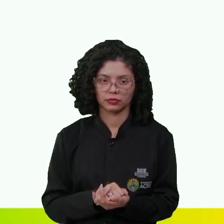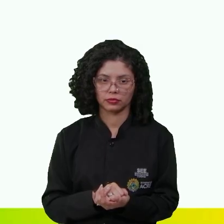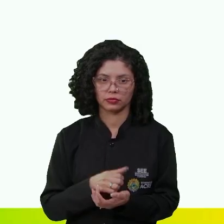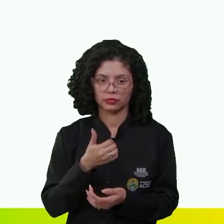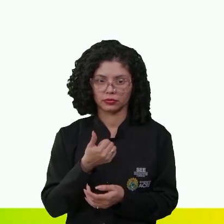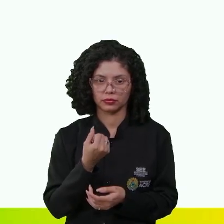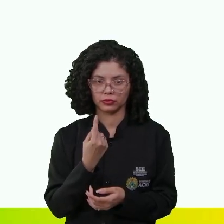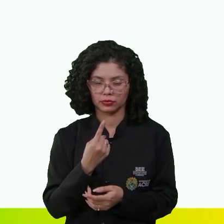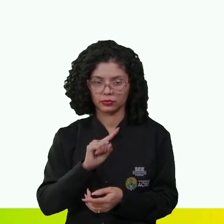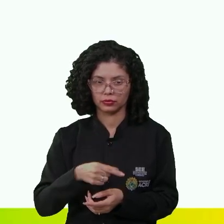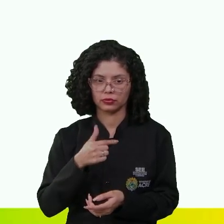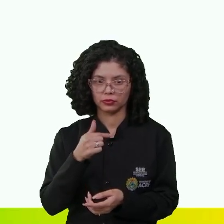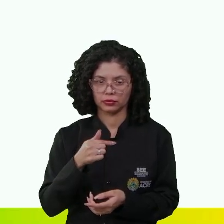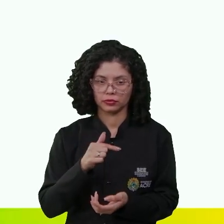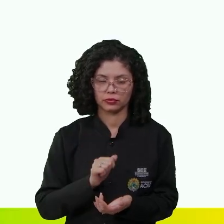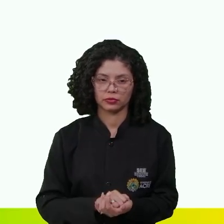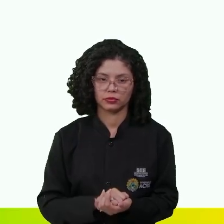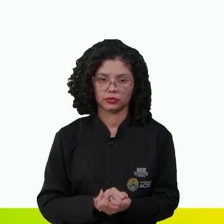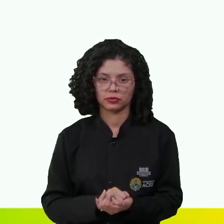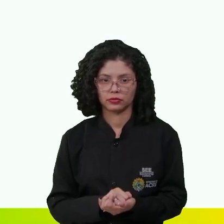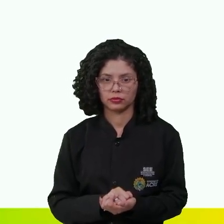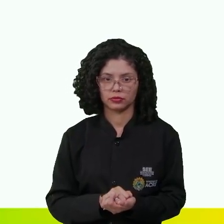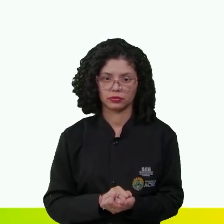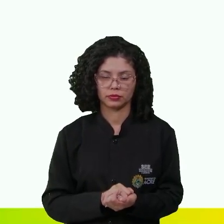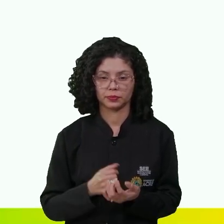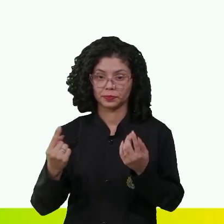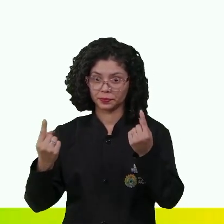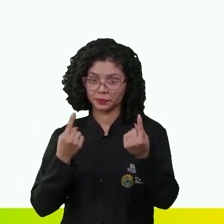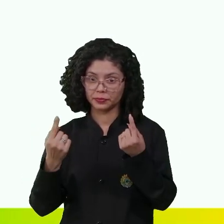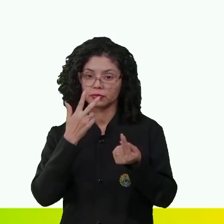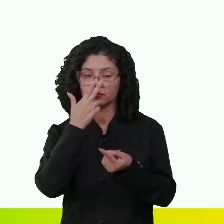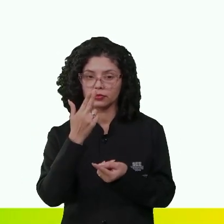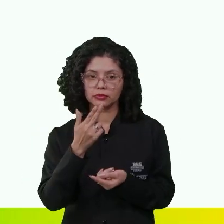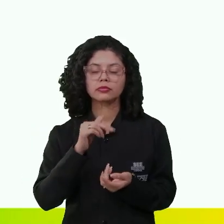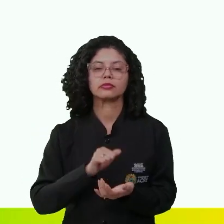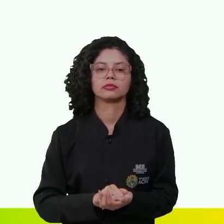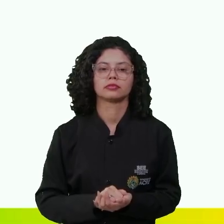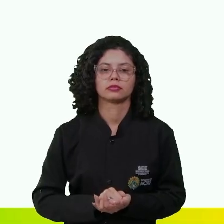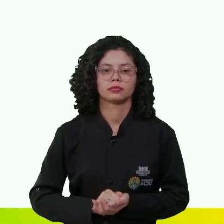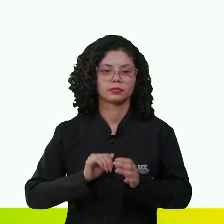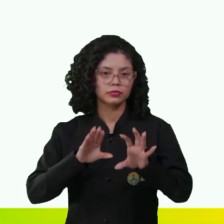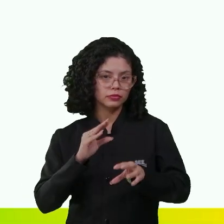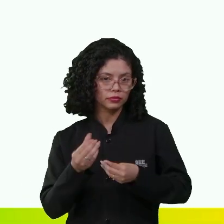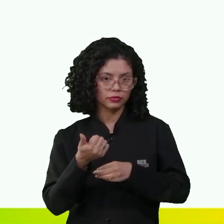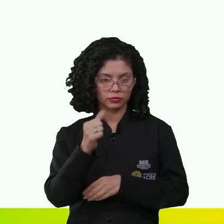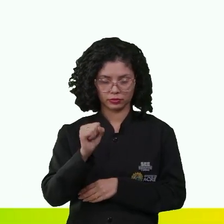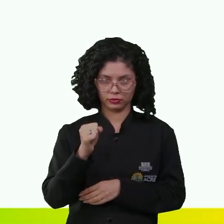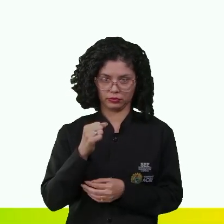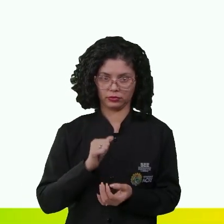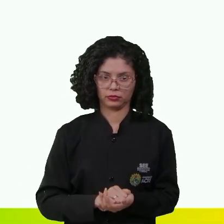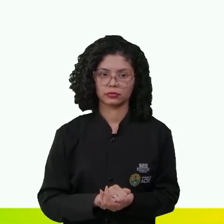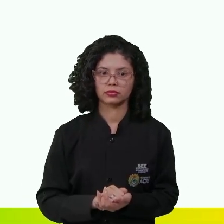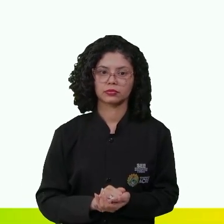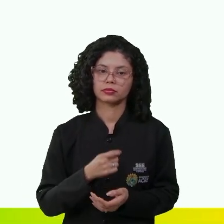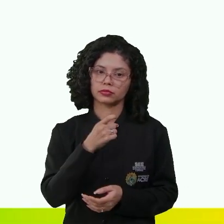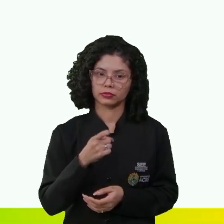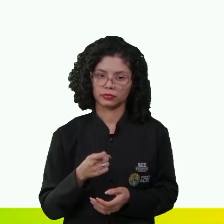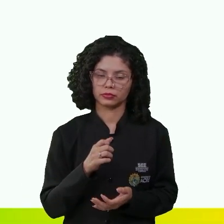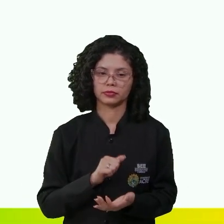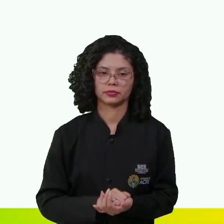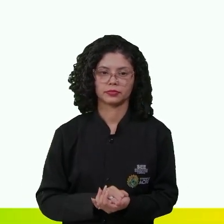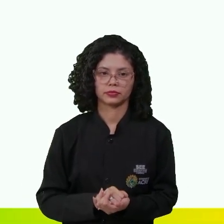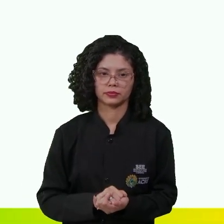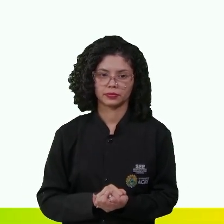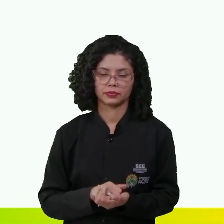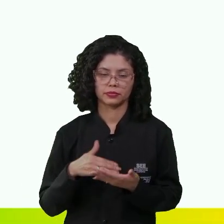está para 1,7, que são os lados correspondentes, assim como 18 está para